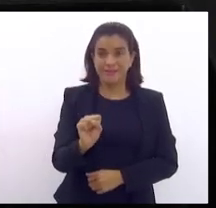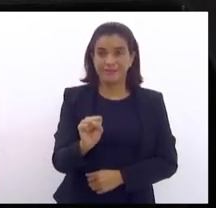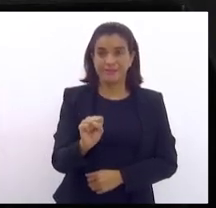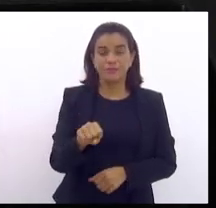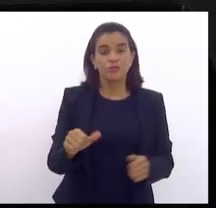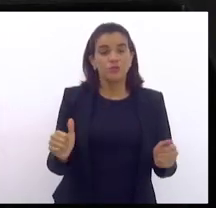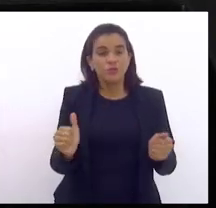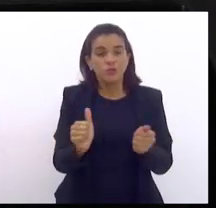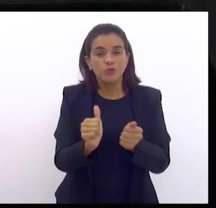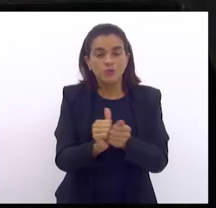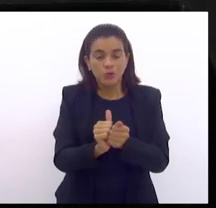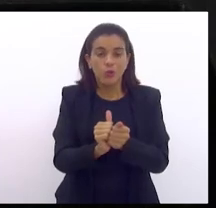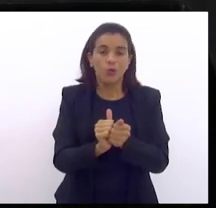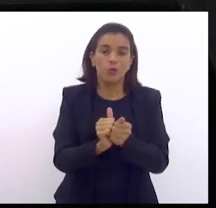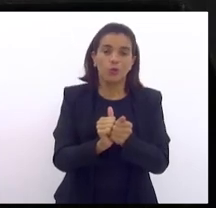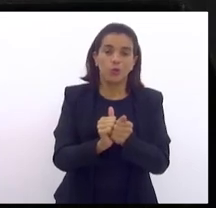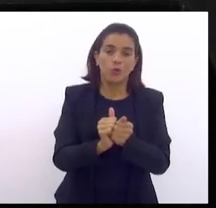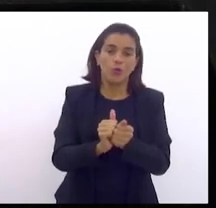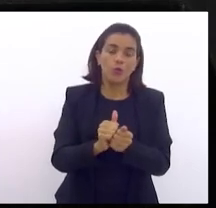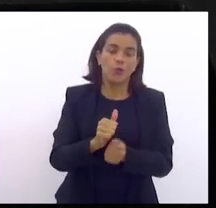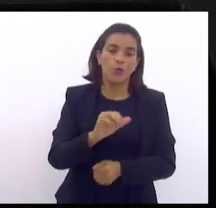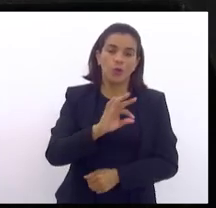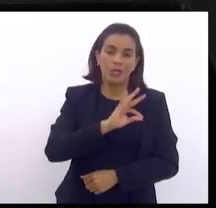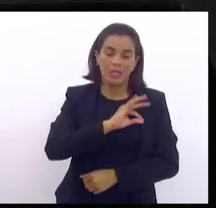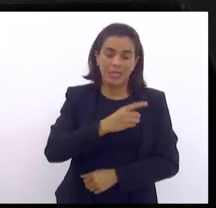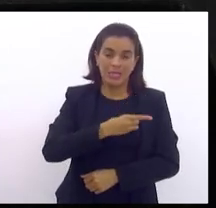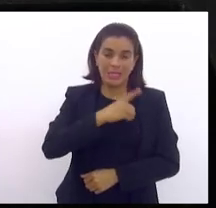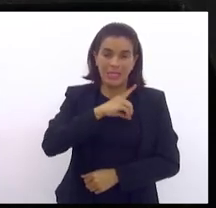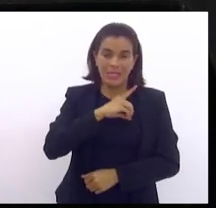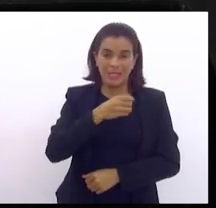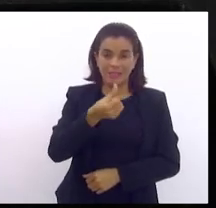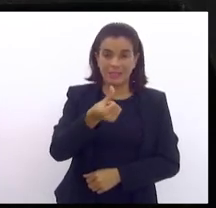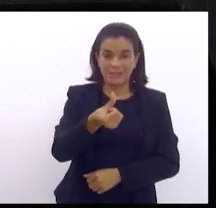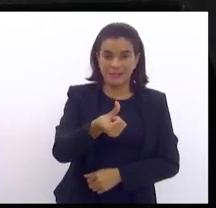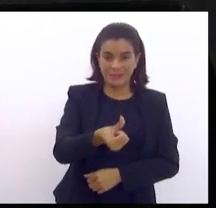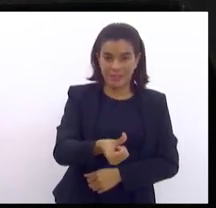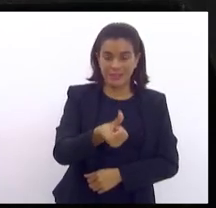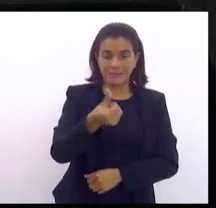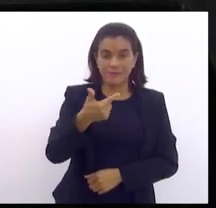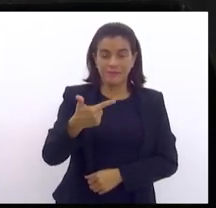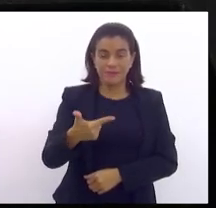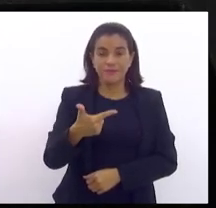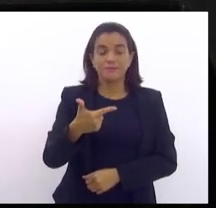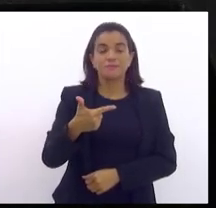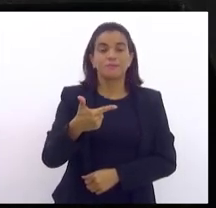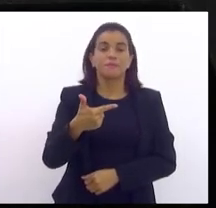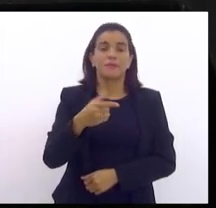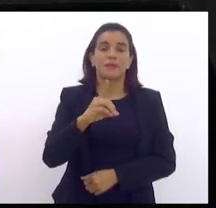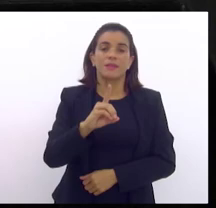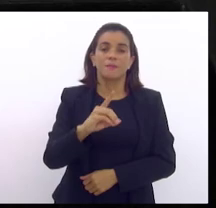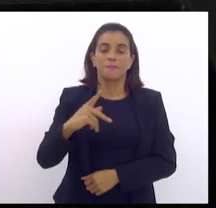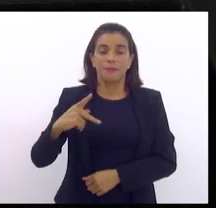nosso delegado da 123ª DP, delegado Pedro Emílio,